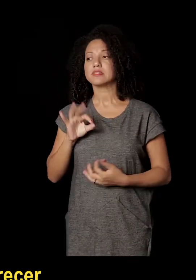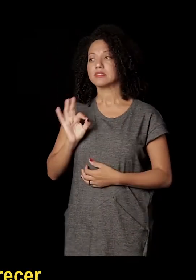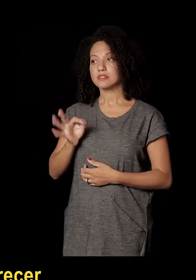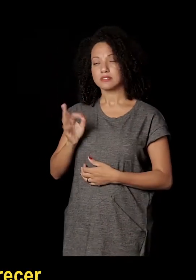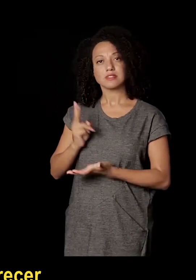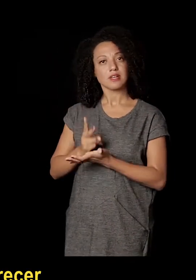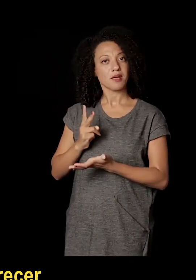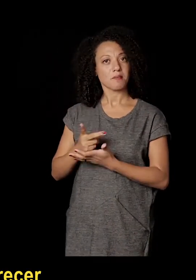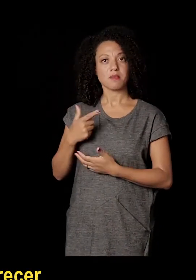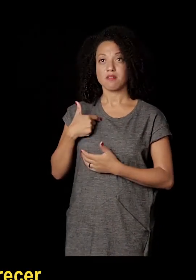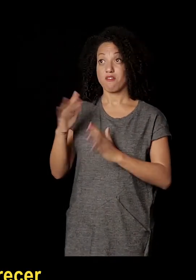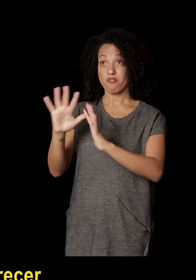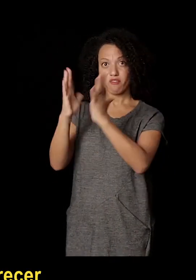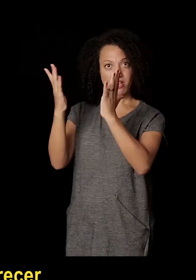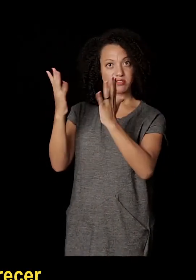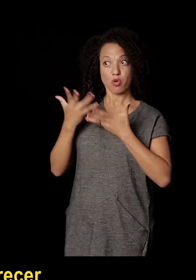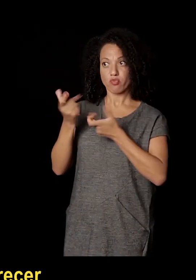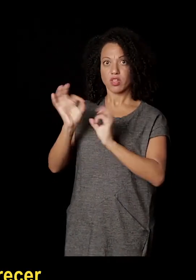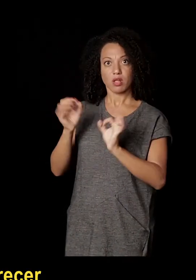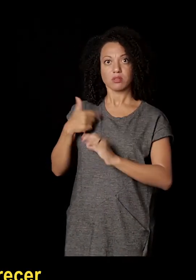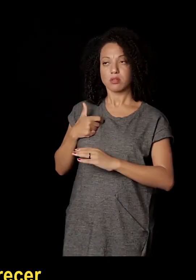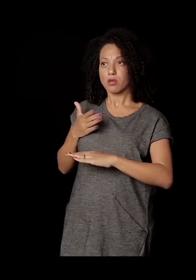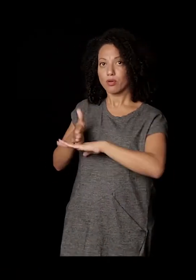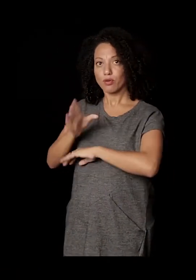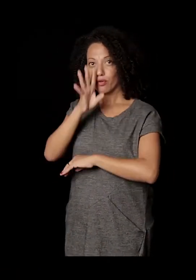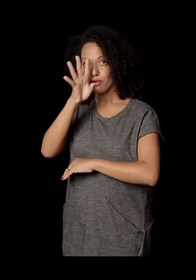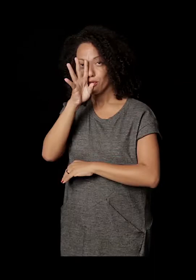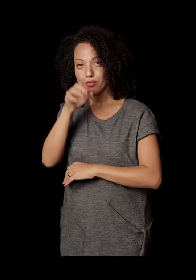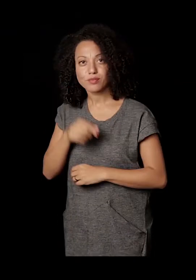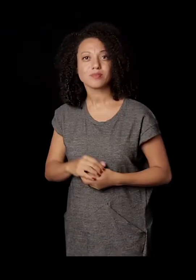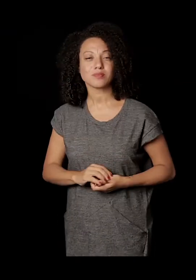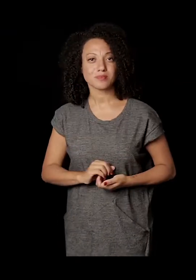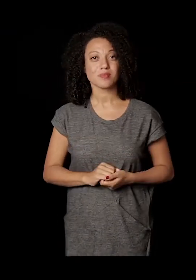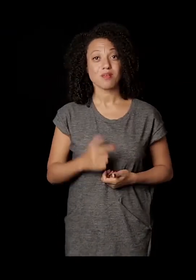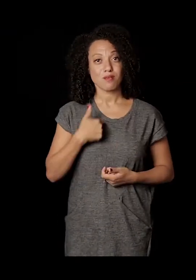Eu realmente costumo aparecer em festas sem ser convidado.